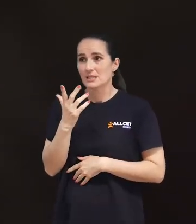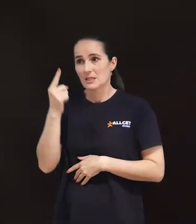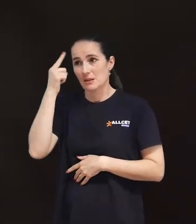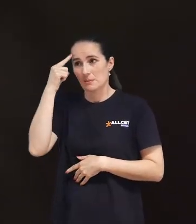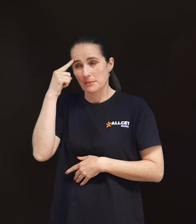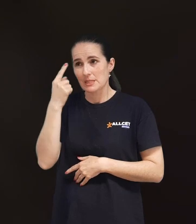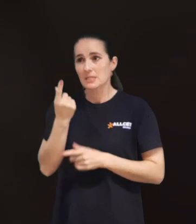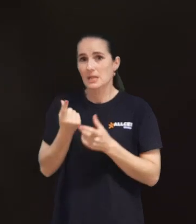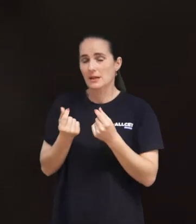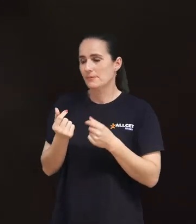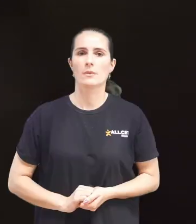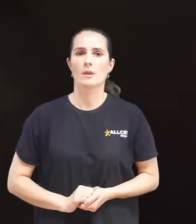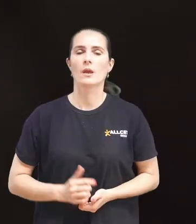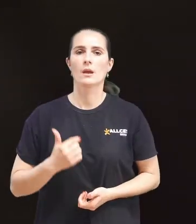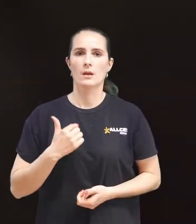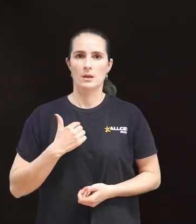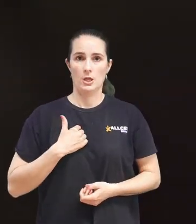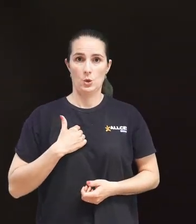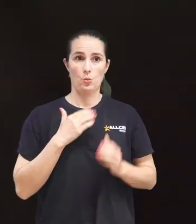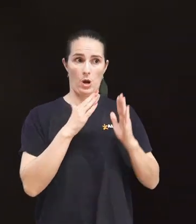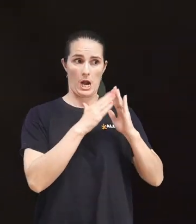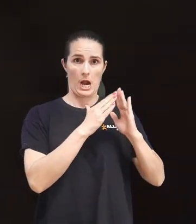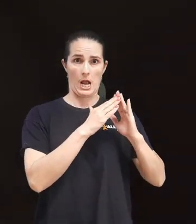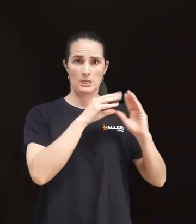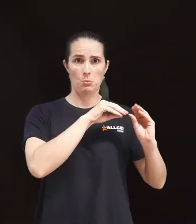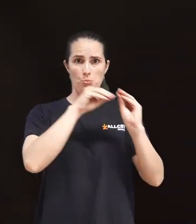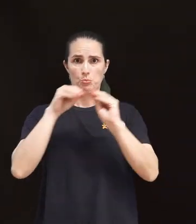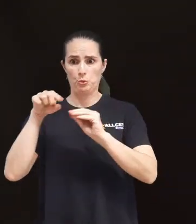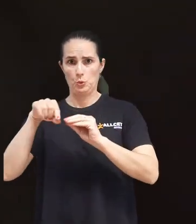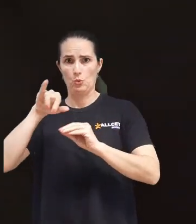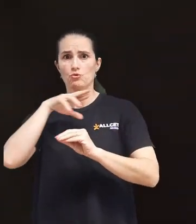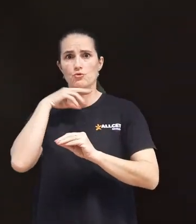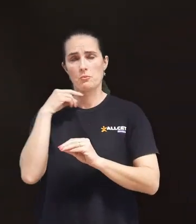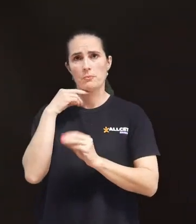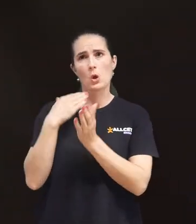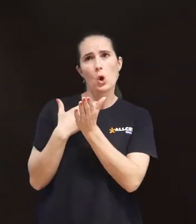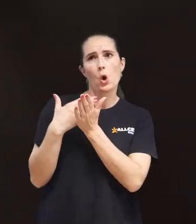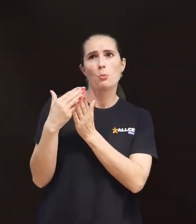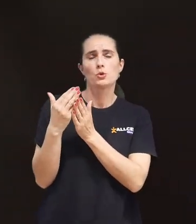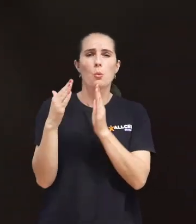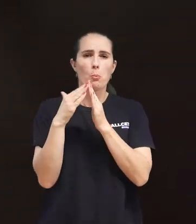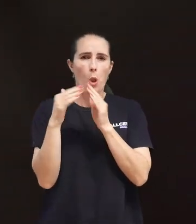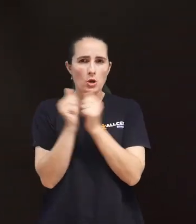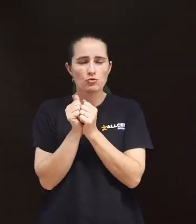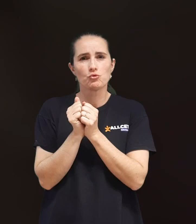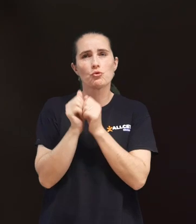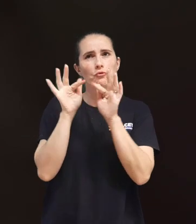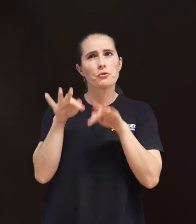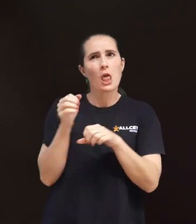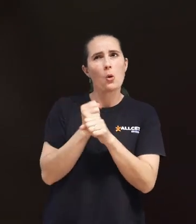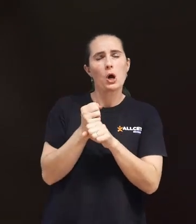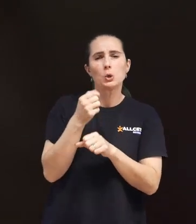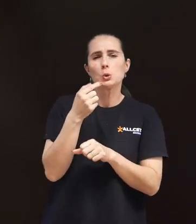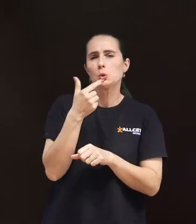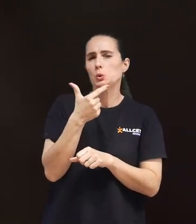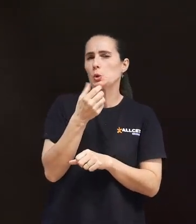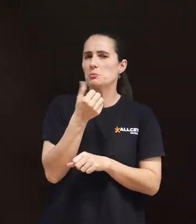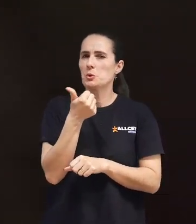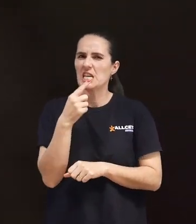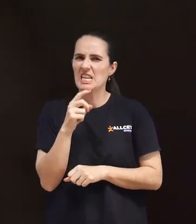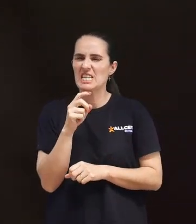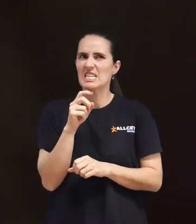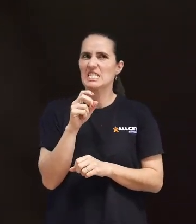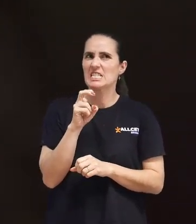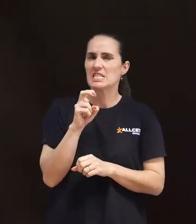ele era discreto, né? E depois eu fui entendendo que isso tudo fazia parte de um perfil, porque toda essa descrição,